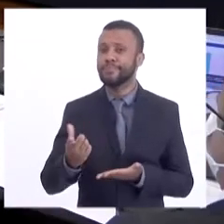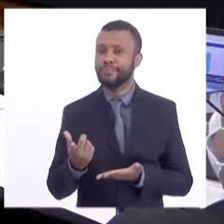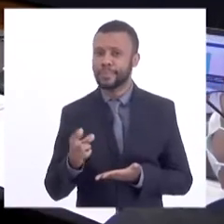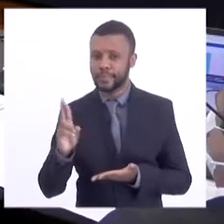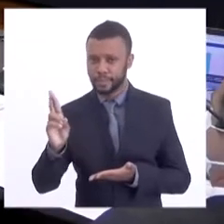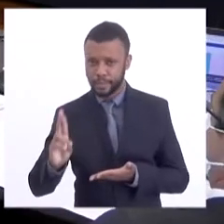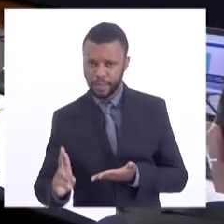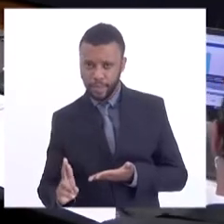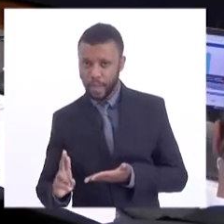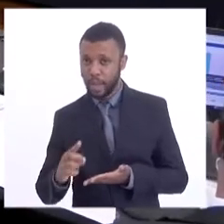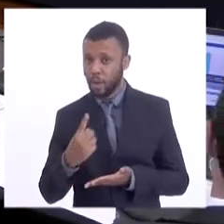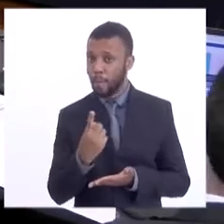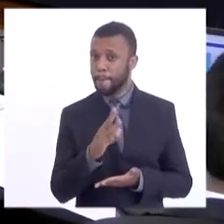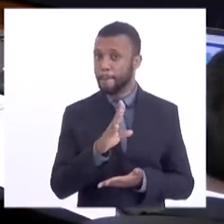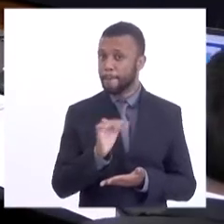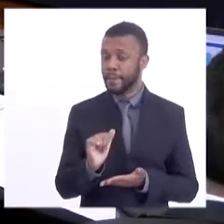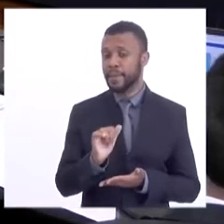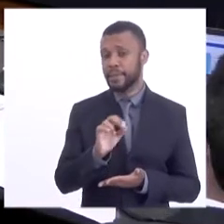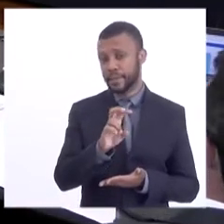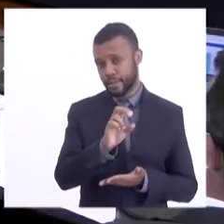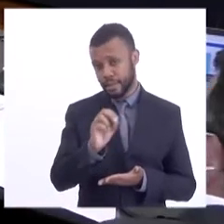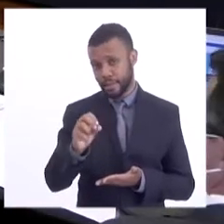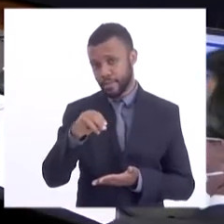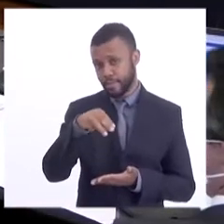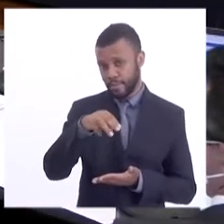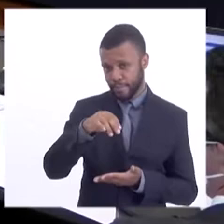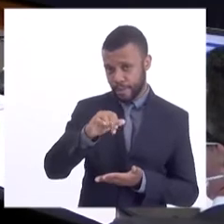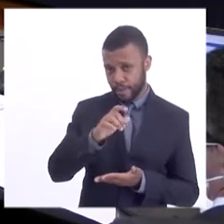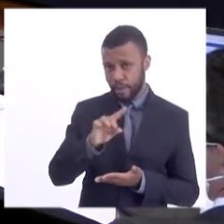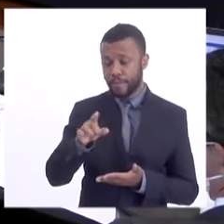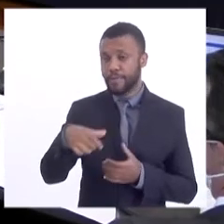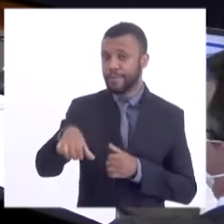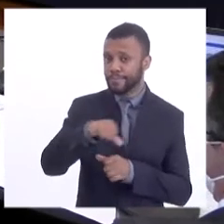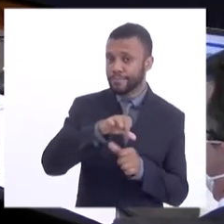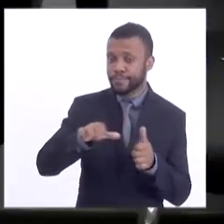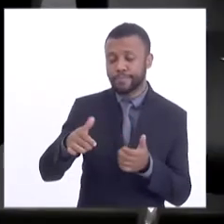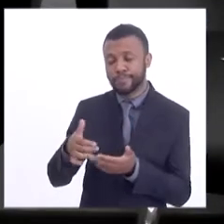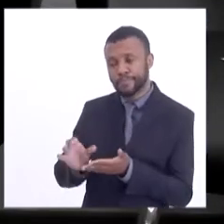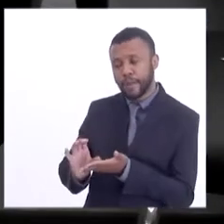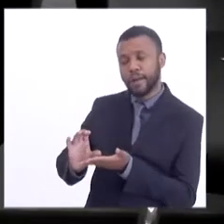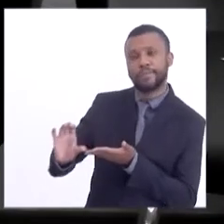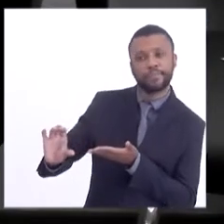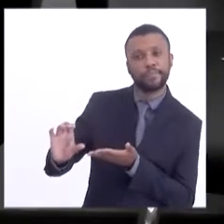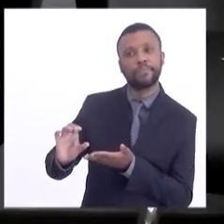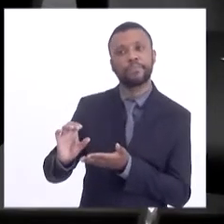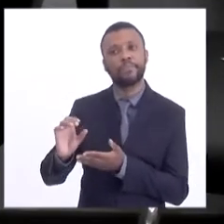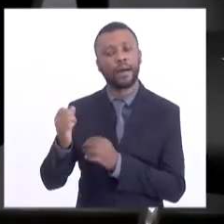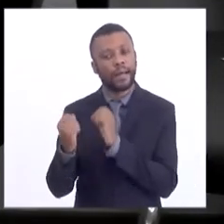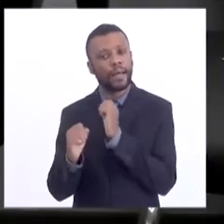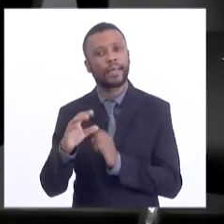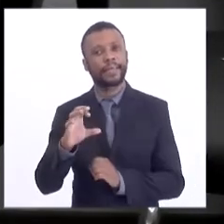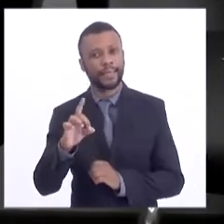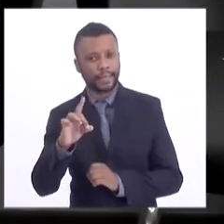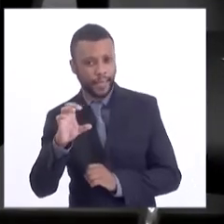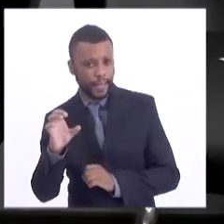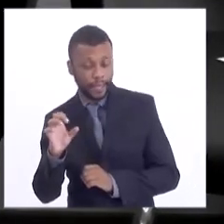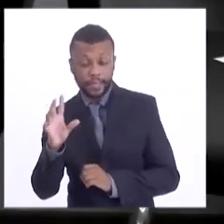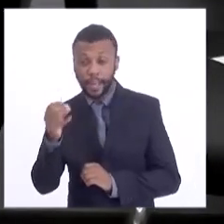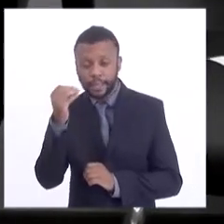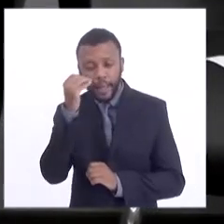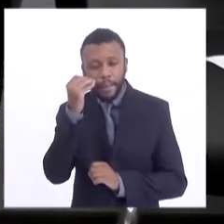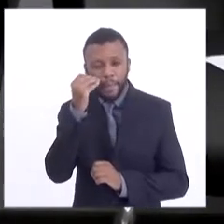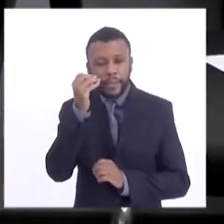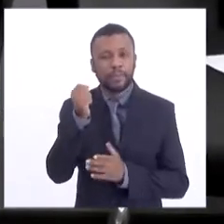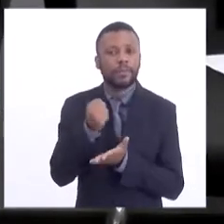milhão e meio foi revertido para a recomposição do patrimônio da Cedae que já estava previsto na contratação ou